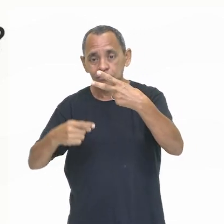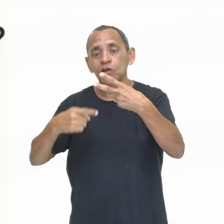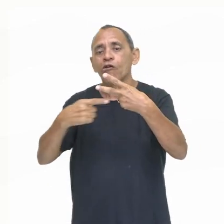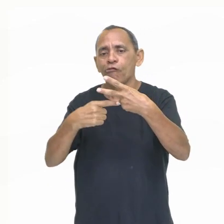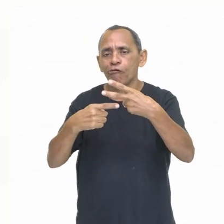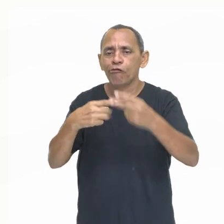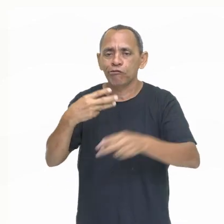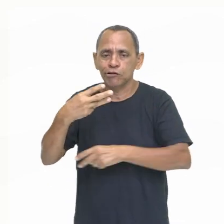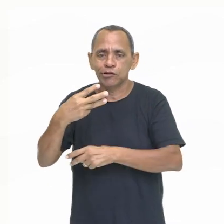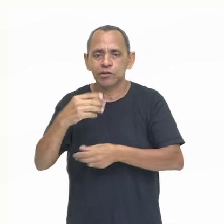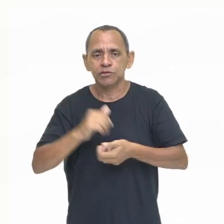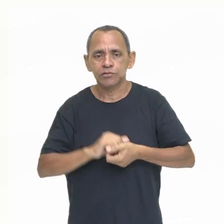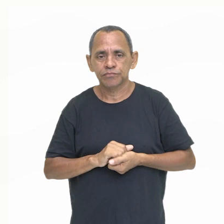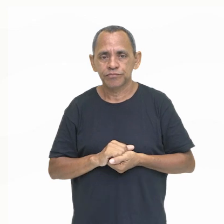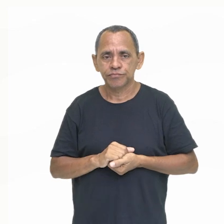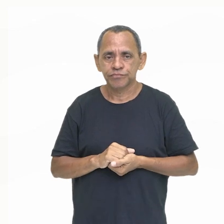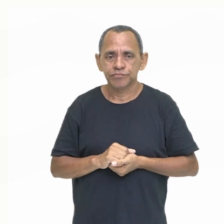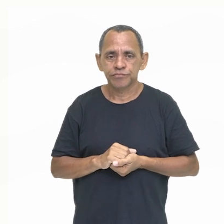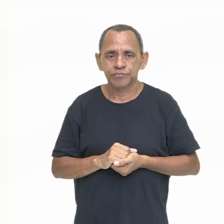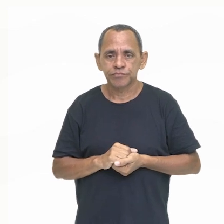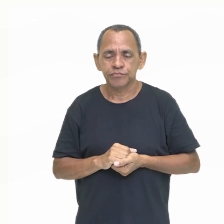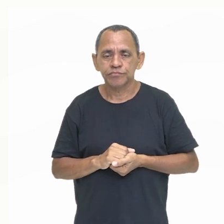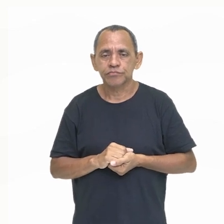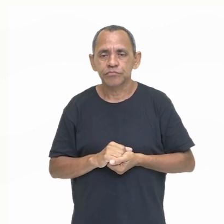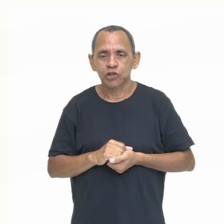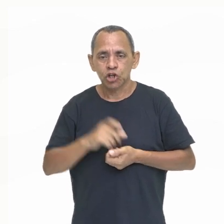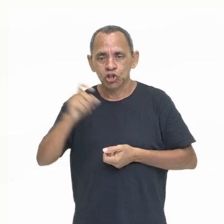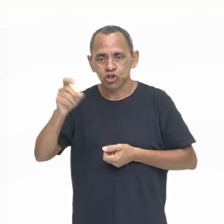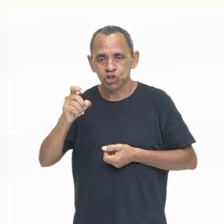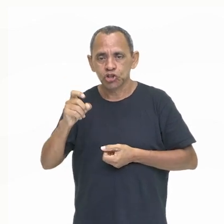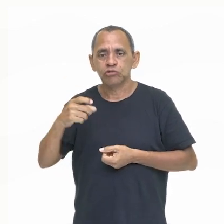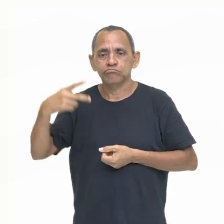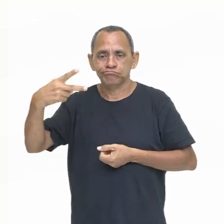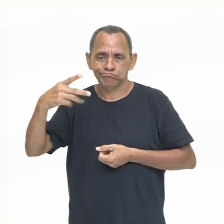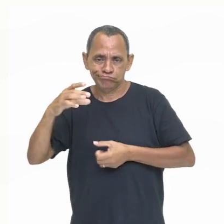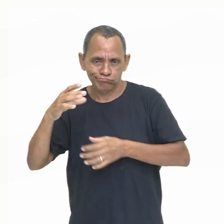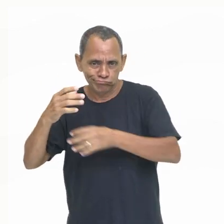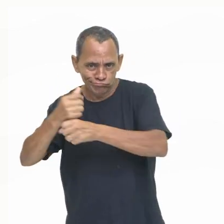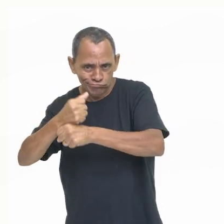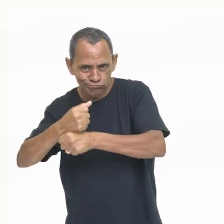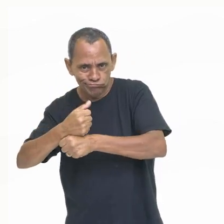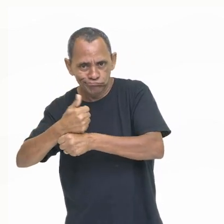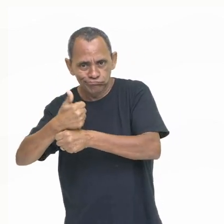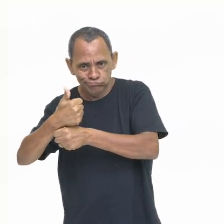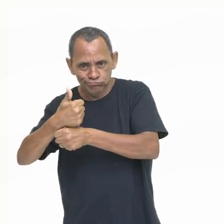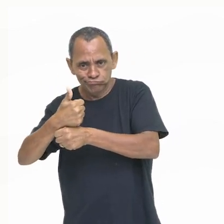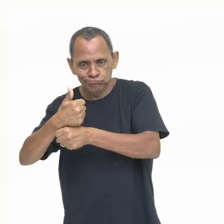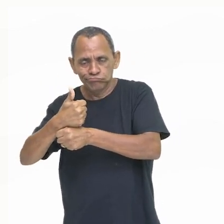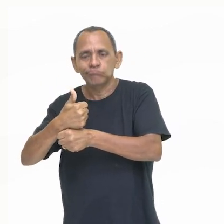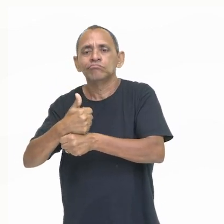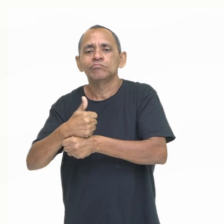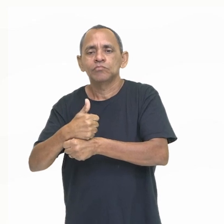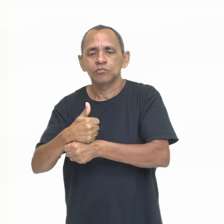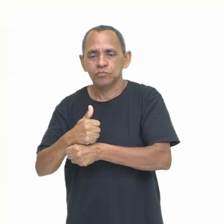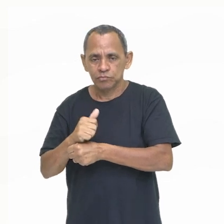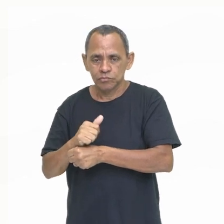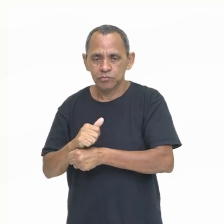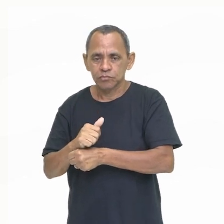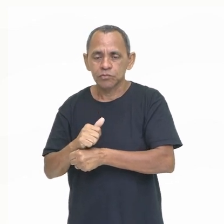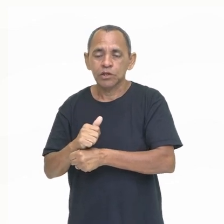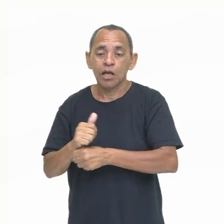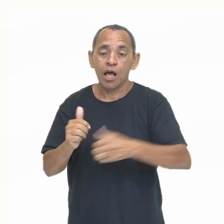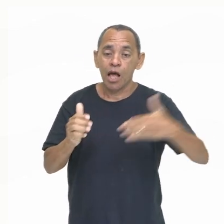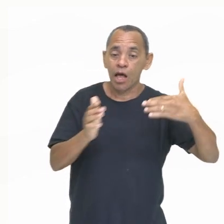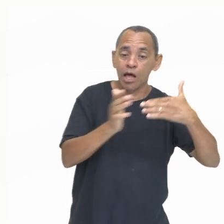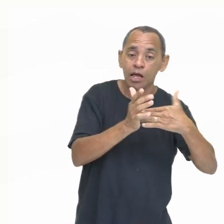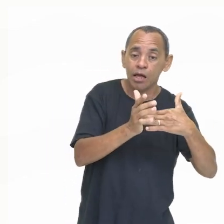gráfico, só para finalizar. Para x maior ou igual a 1 e x menor ou igual a 3, para esse intervalo